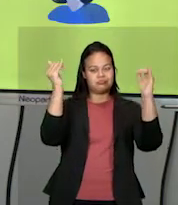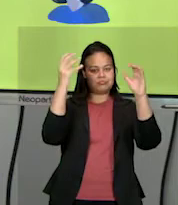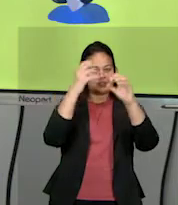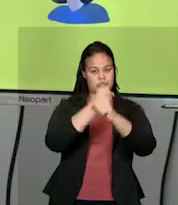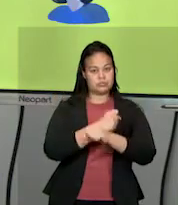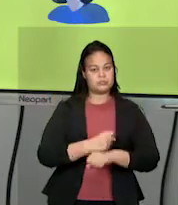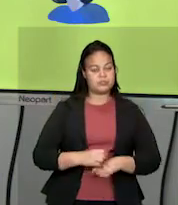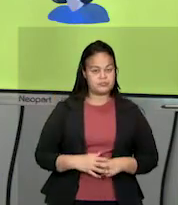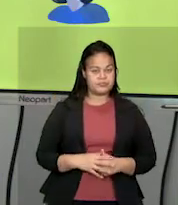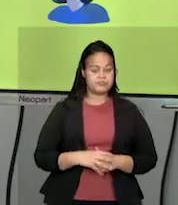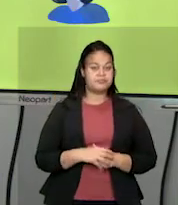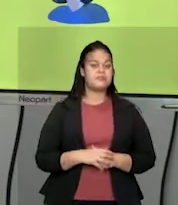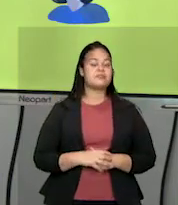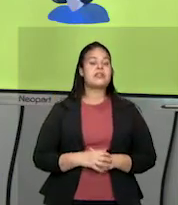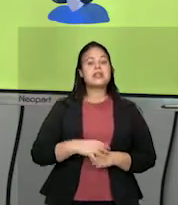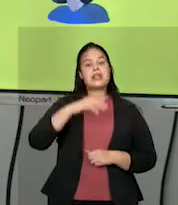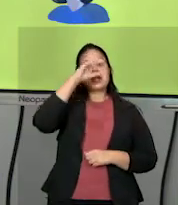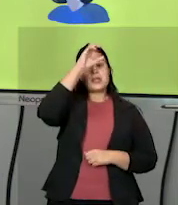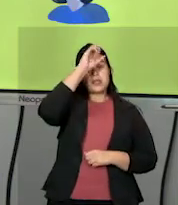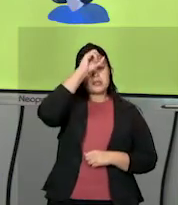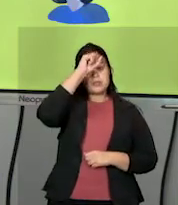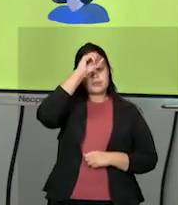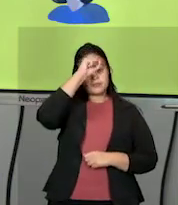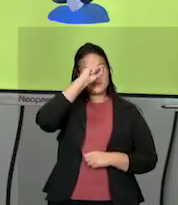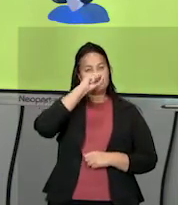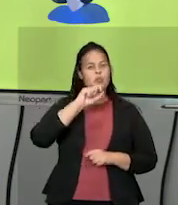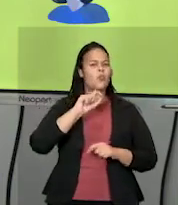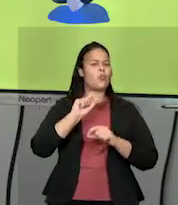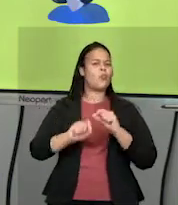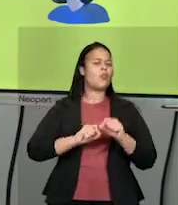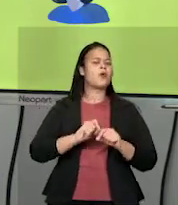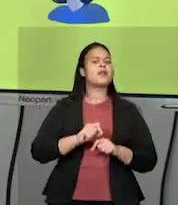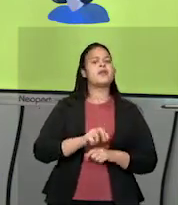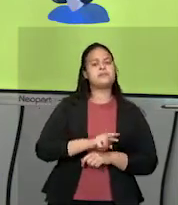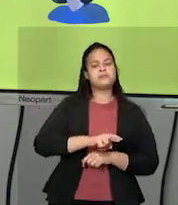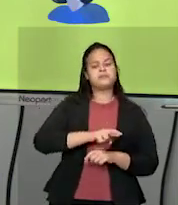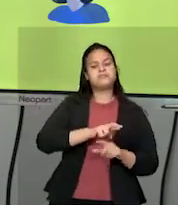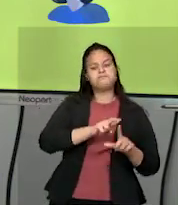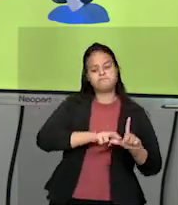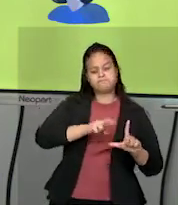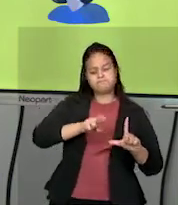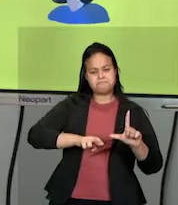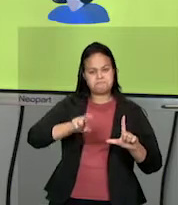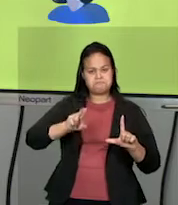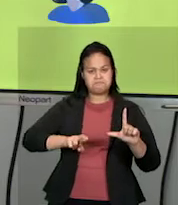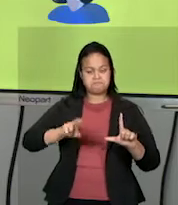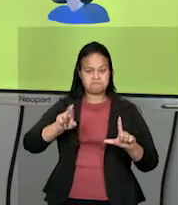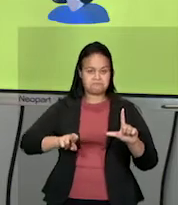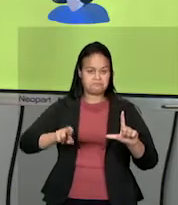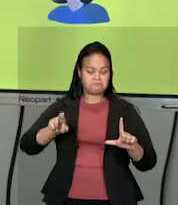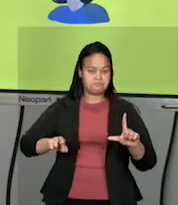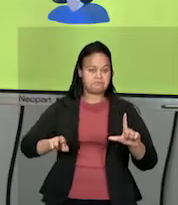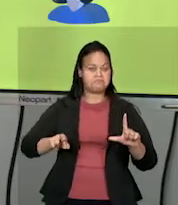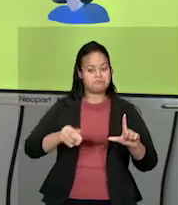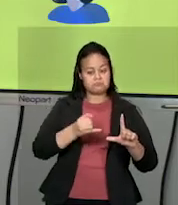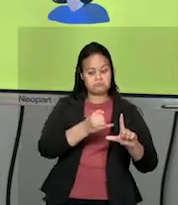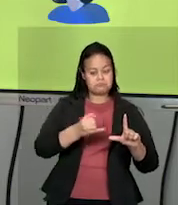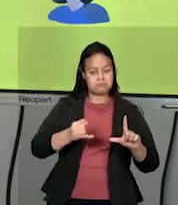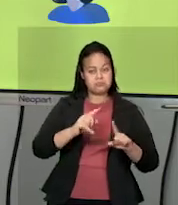Nós aprendemos o que são resistores ligados em série e em